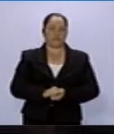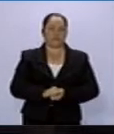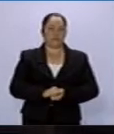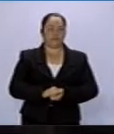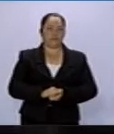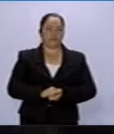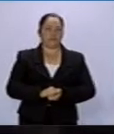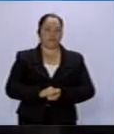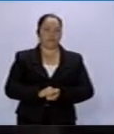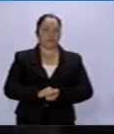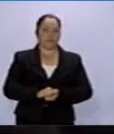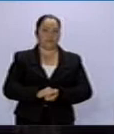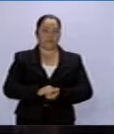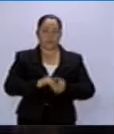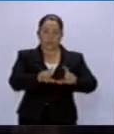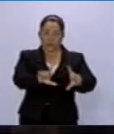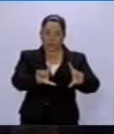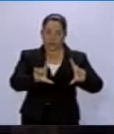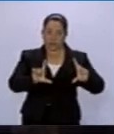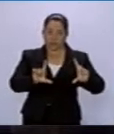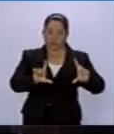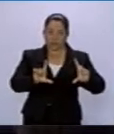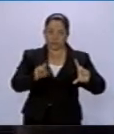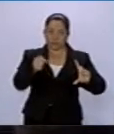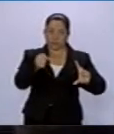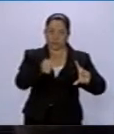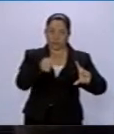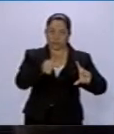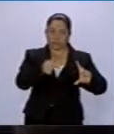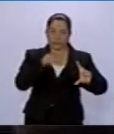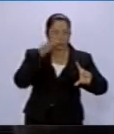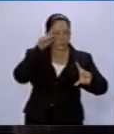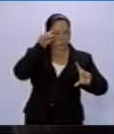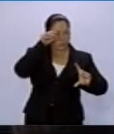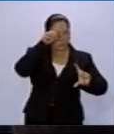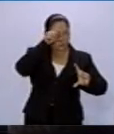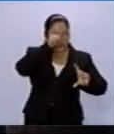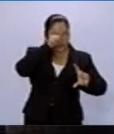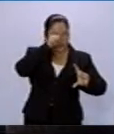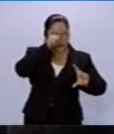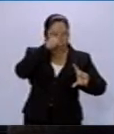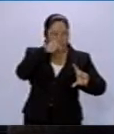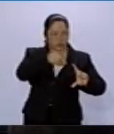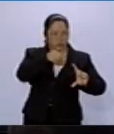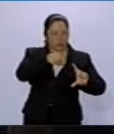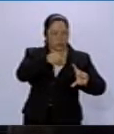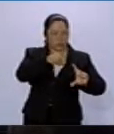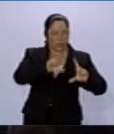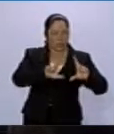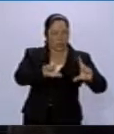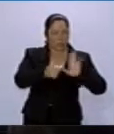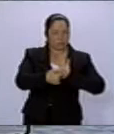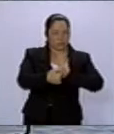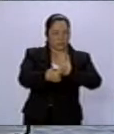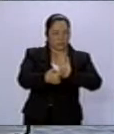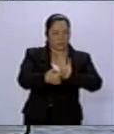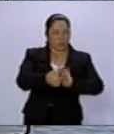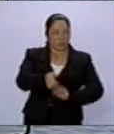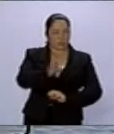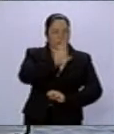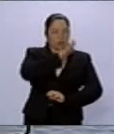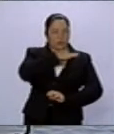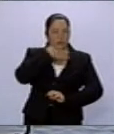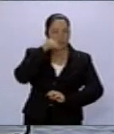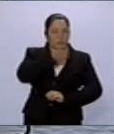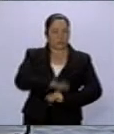esse quadro aqui já mais escuro é o quadro da mortalidade infantil até cinco anos de